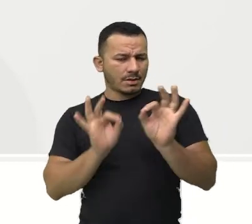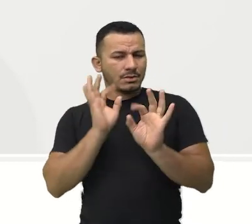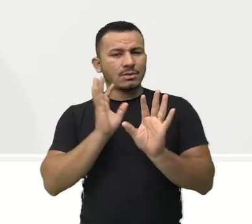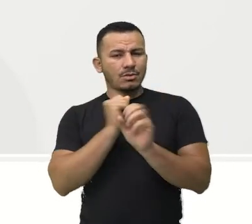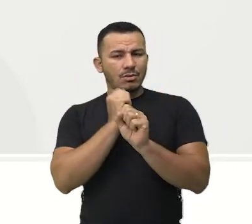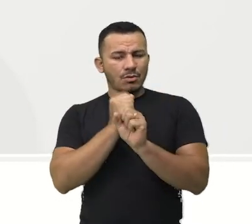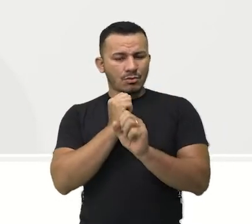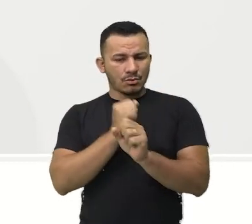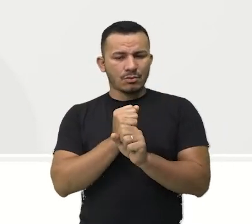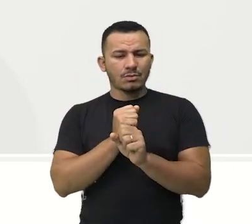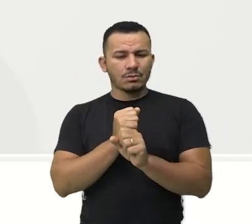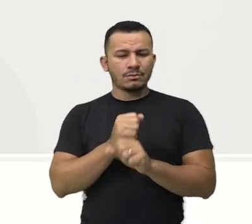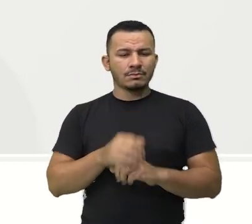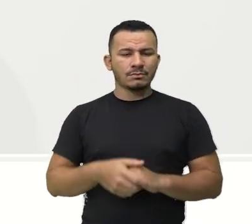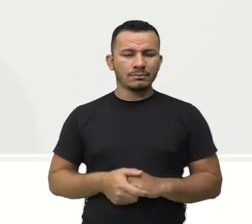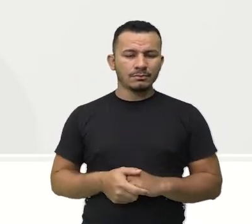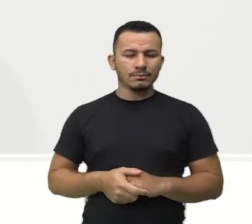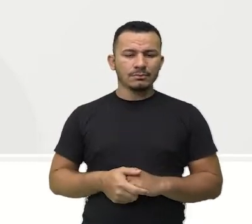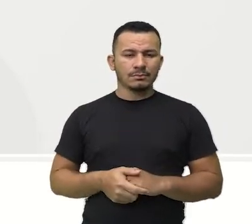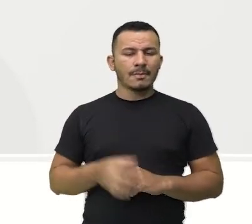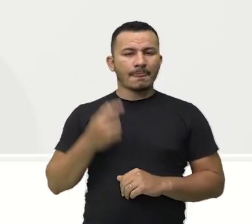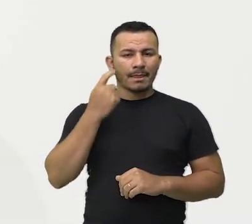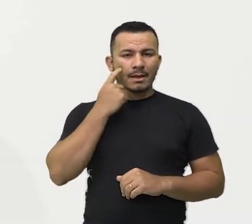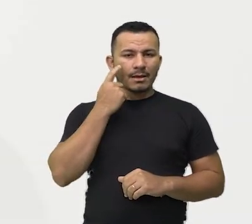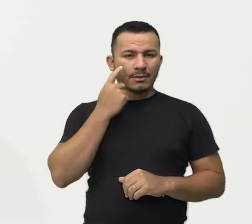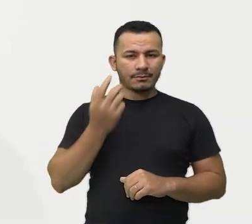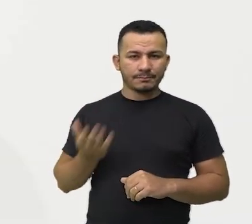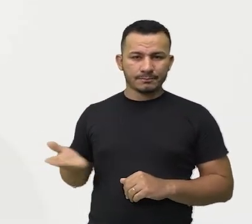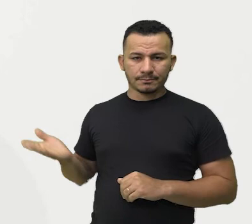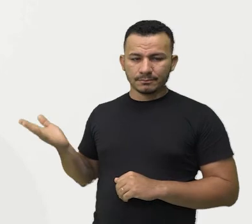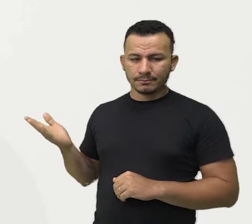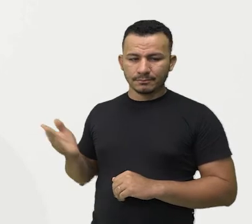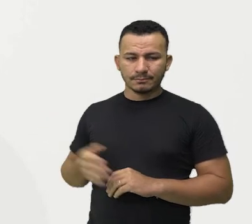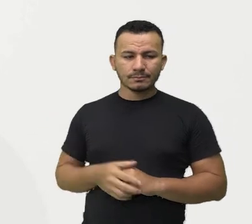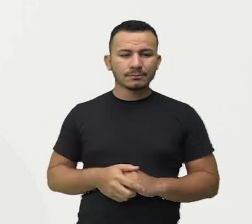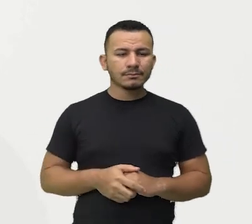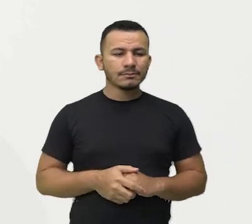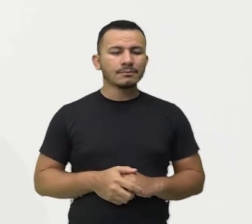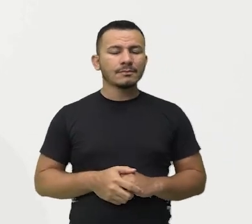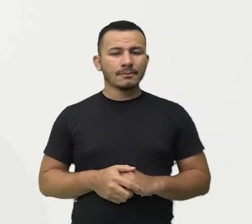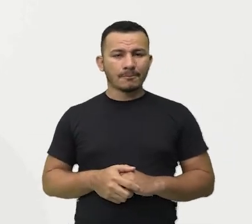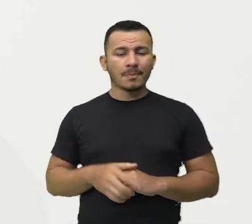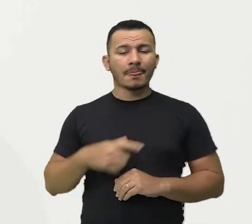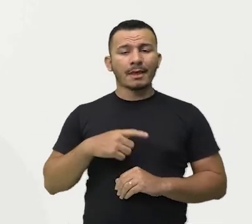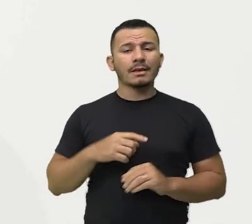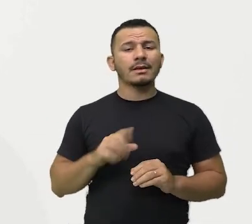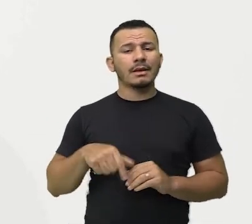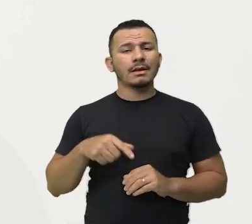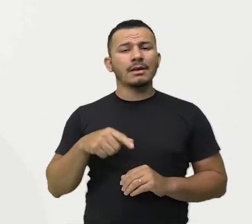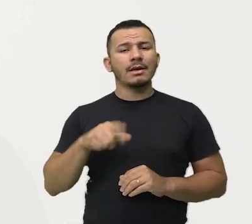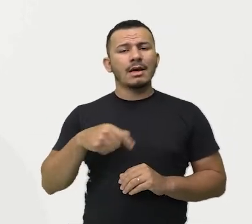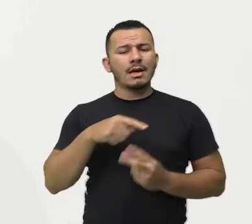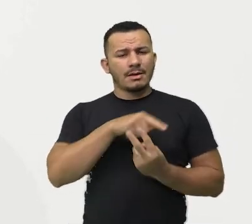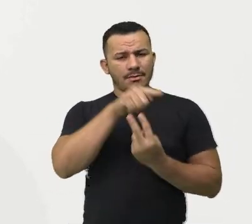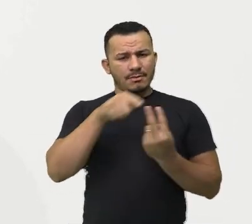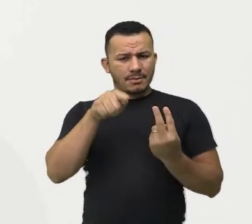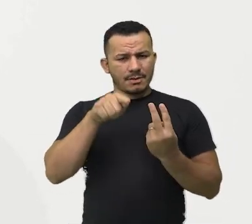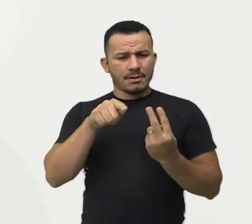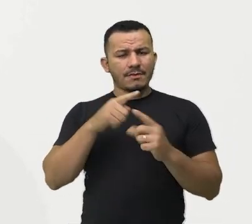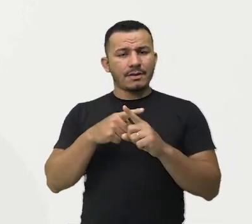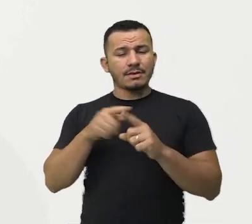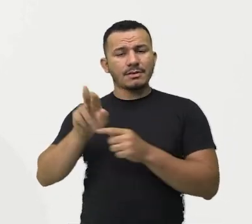cartela bem organizadinha com os cálculos aí para você. Vejamos a nossa cartela. Olha aí. Sabendo que o comprimento é dado